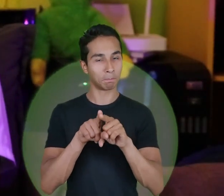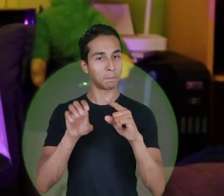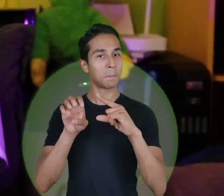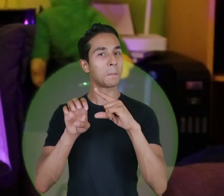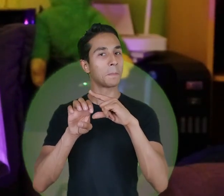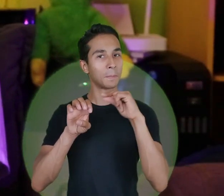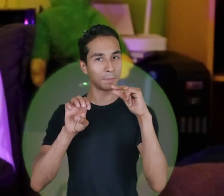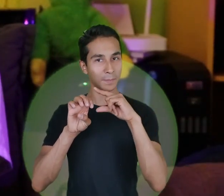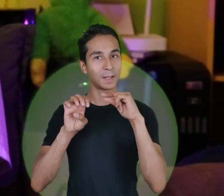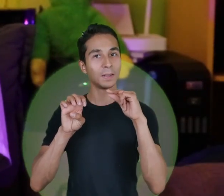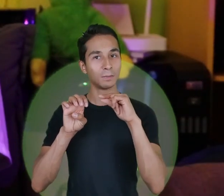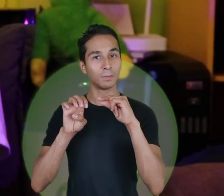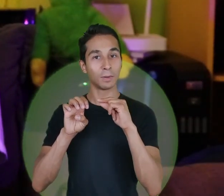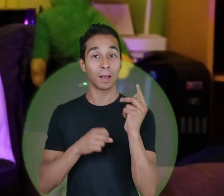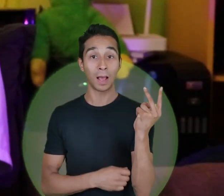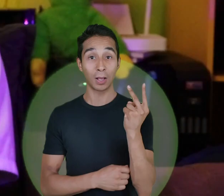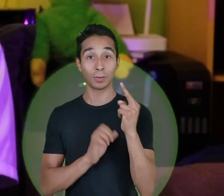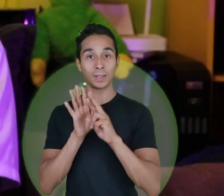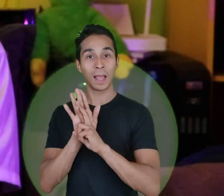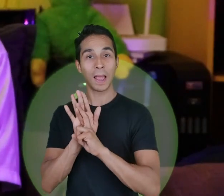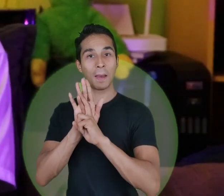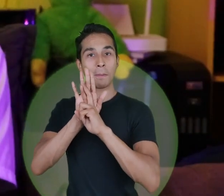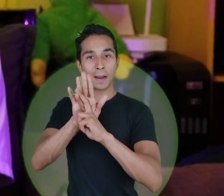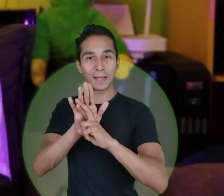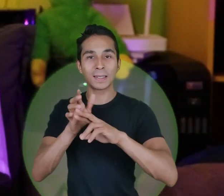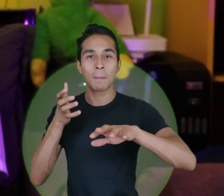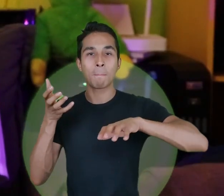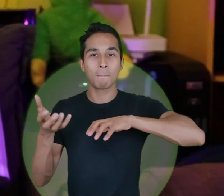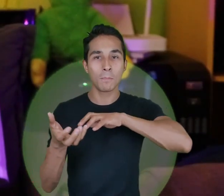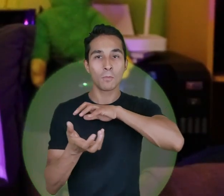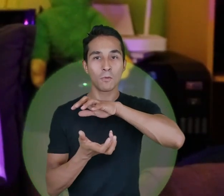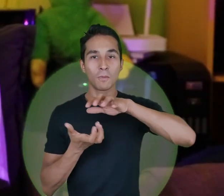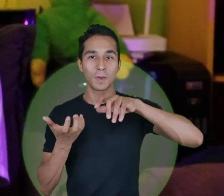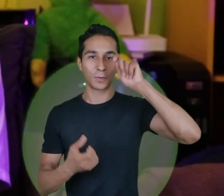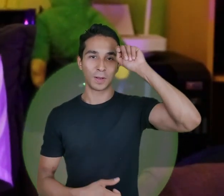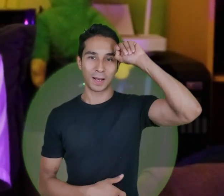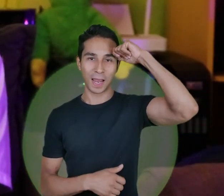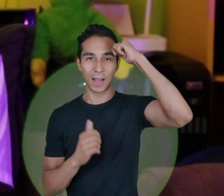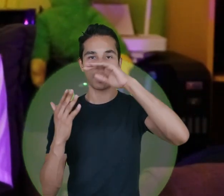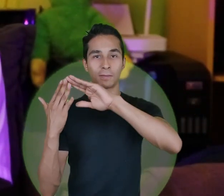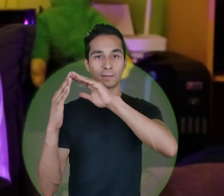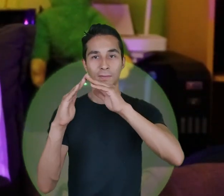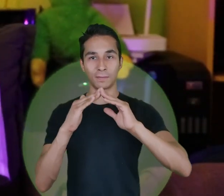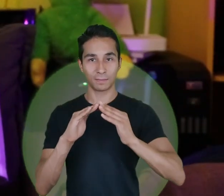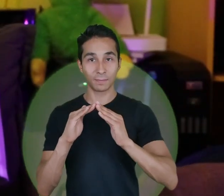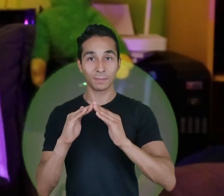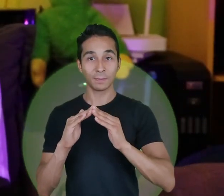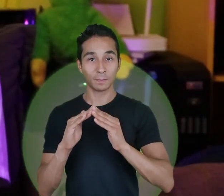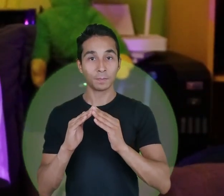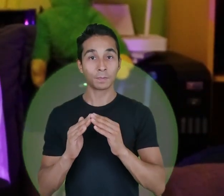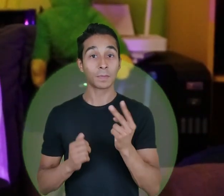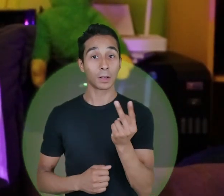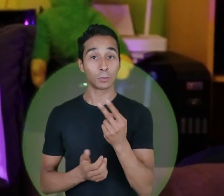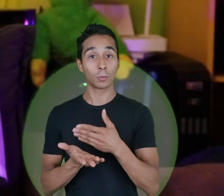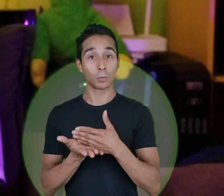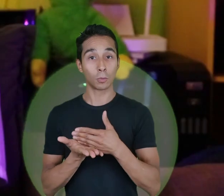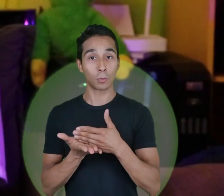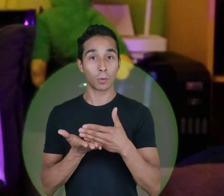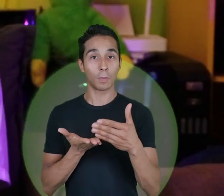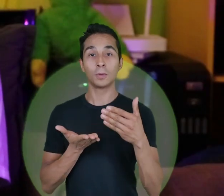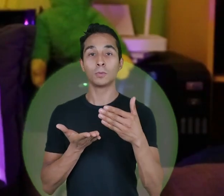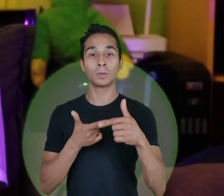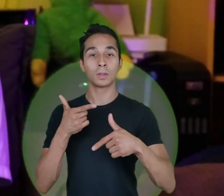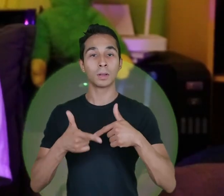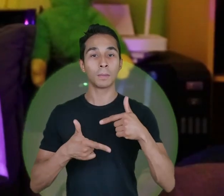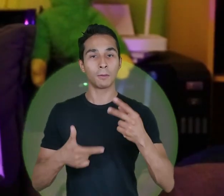também empreendedoras e representantes do movimento periférico, do movimento negro. E elas começaram com exatamente